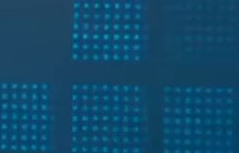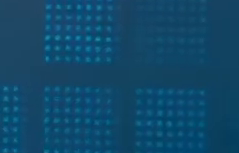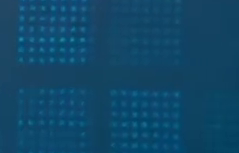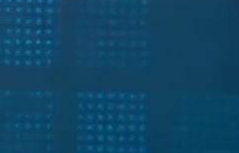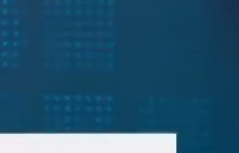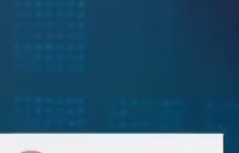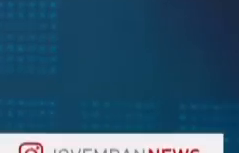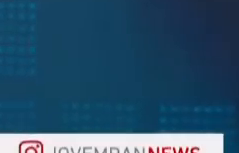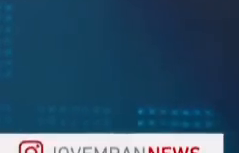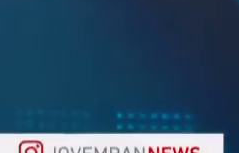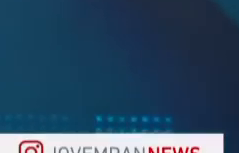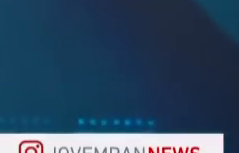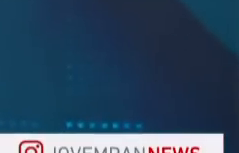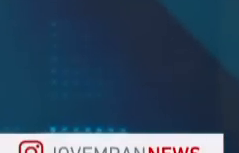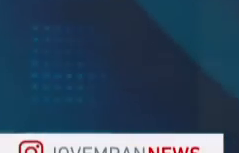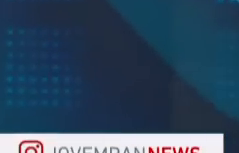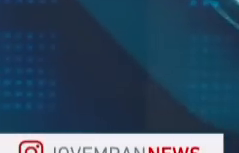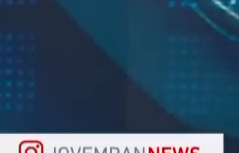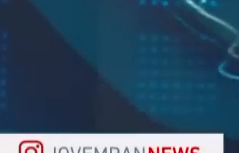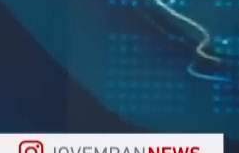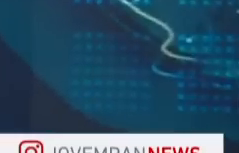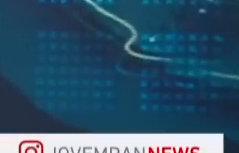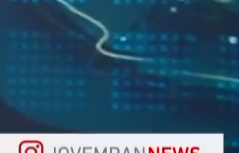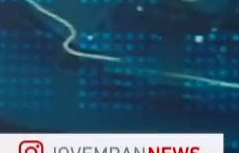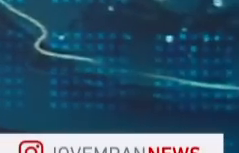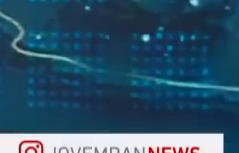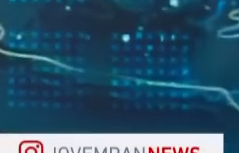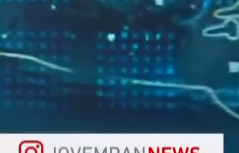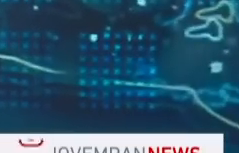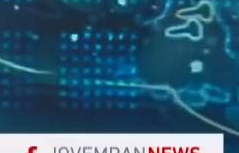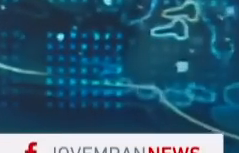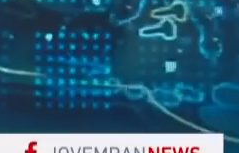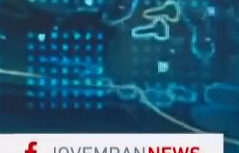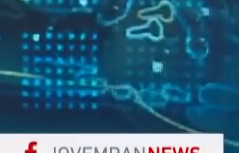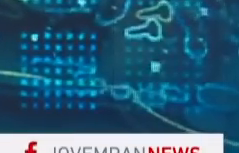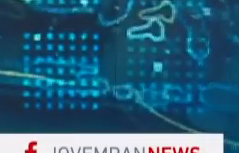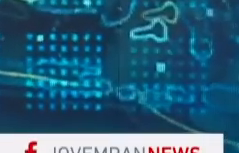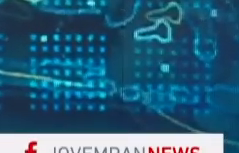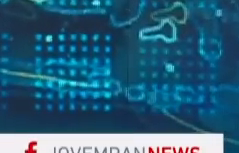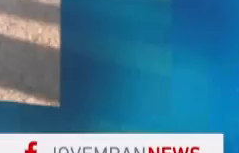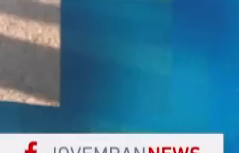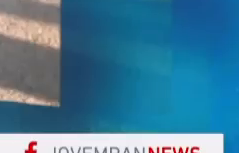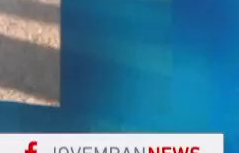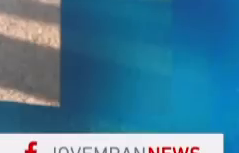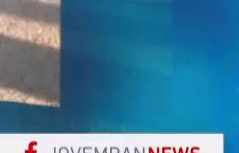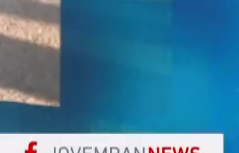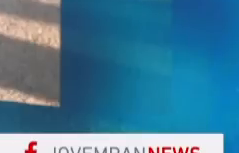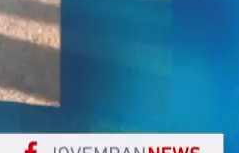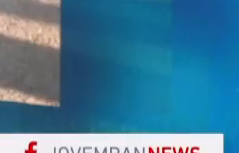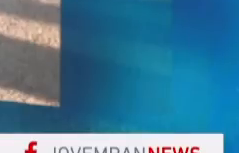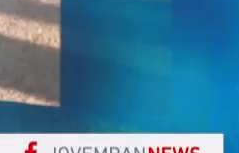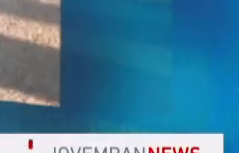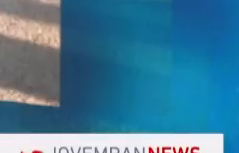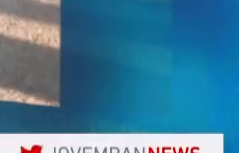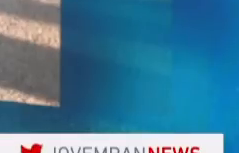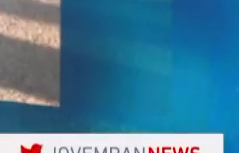O presidente Lula retoma a agenda nesta segunda-feira com uma maratona de compromissos entre Lisboa, Sintra e Porto. A gente segue para Brasília com a repórter